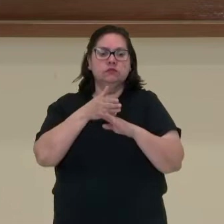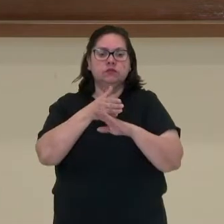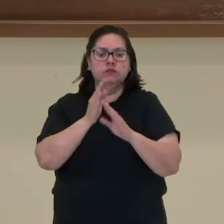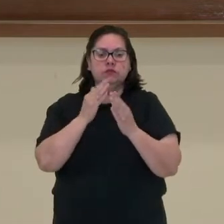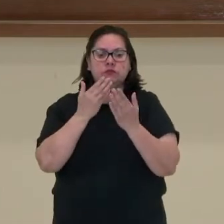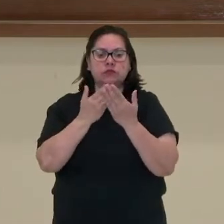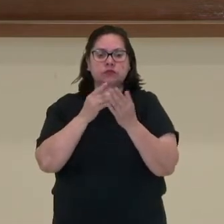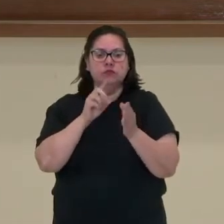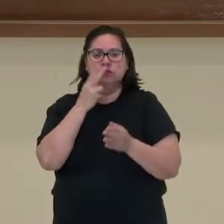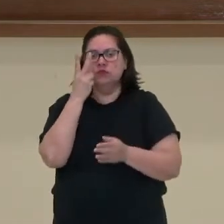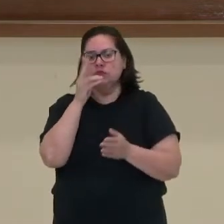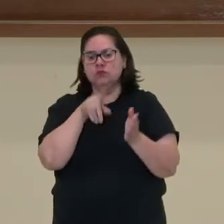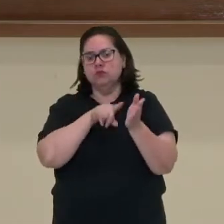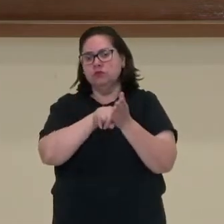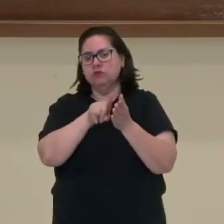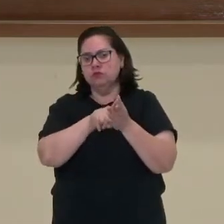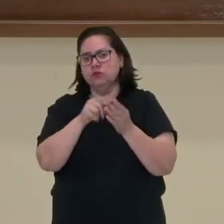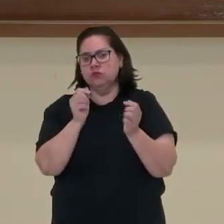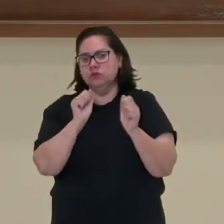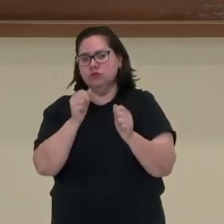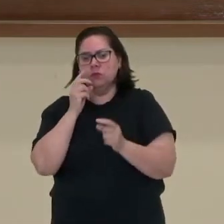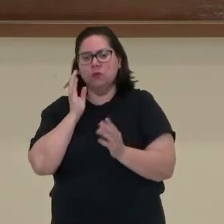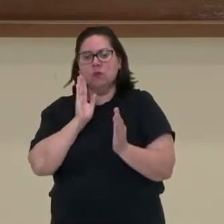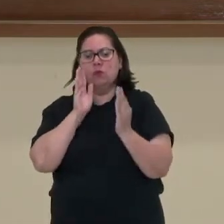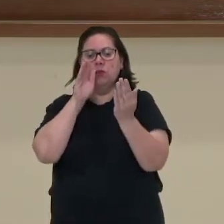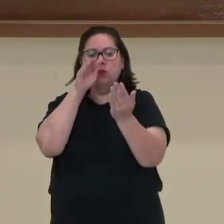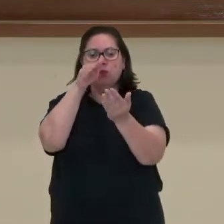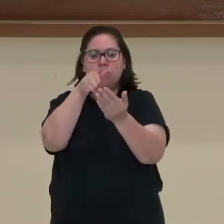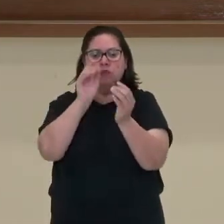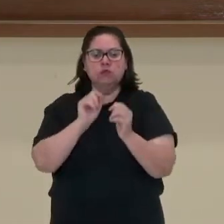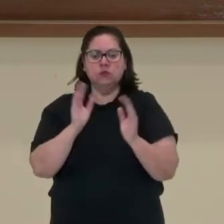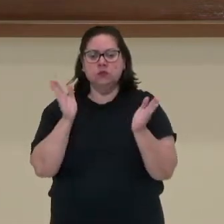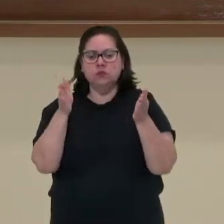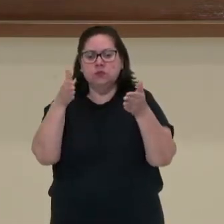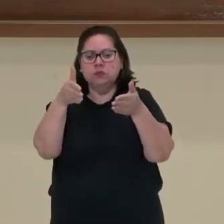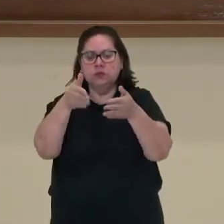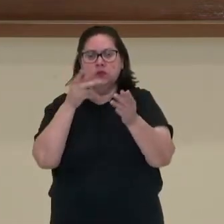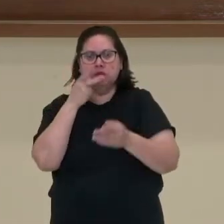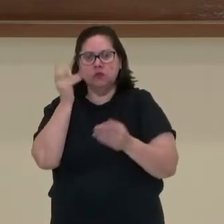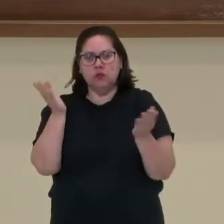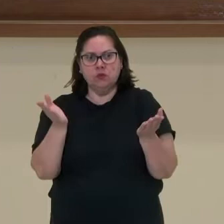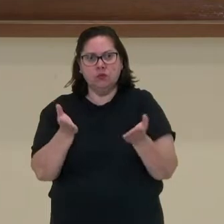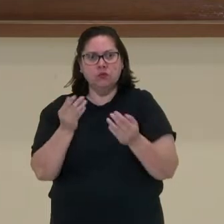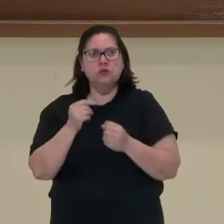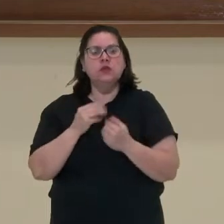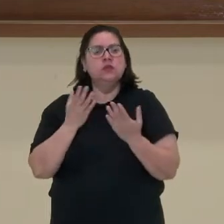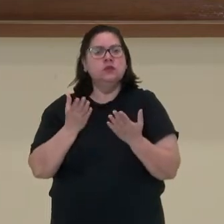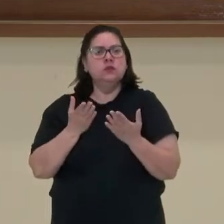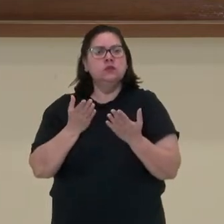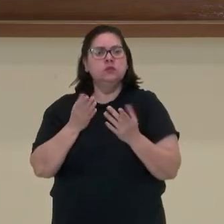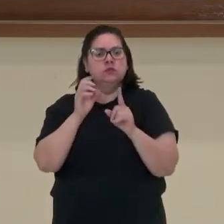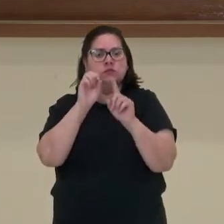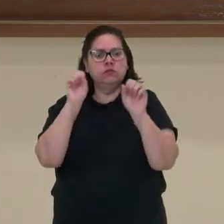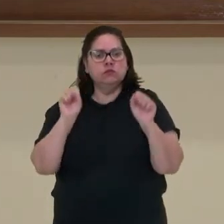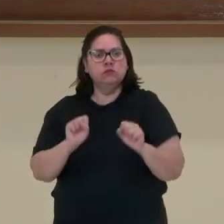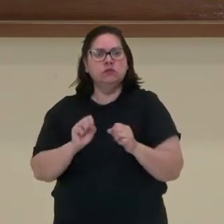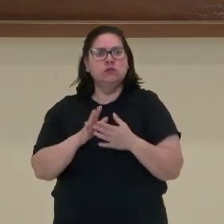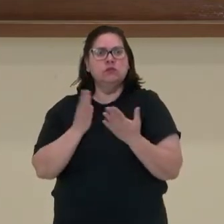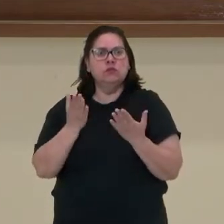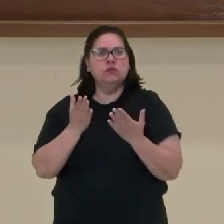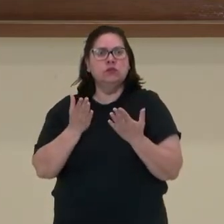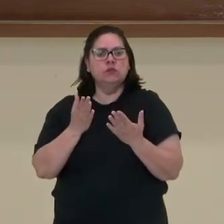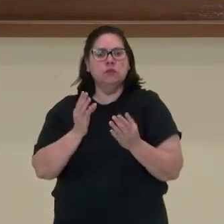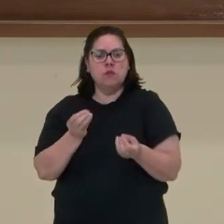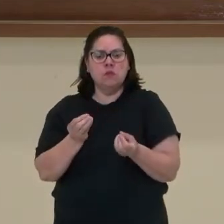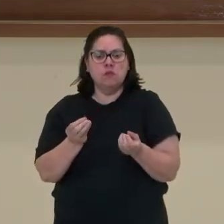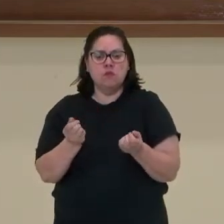vamos fazer duas perguntinhas só para a gente poder ter um foco bem dentro daquilo que a gente vai falar hoje. Então, a estética pode ser imposta? Agora eu